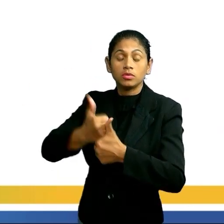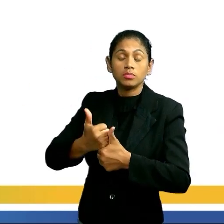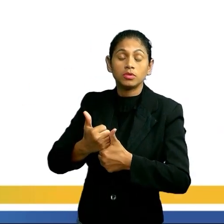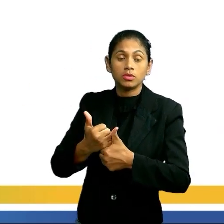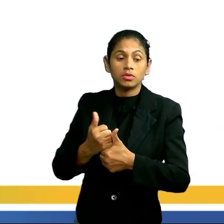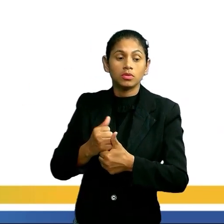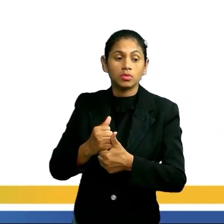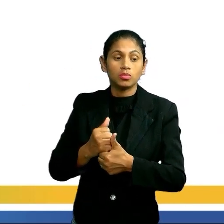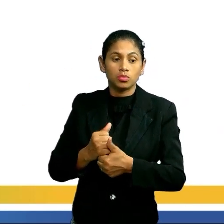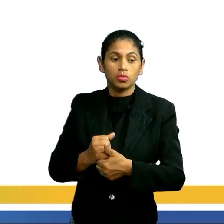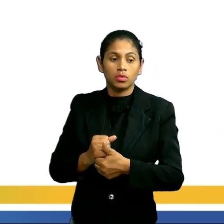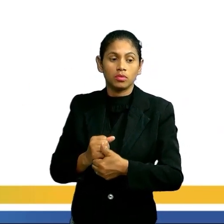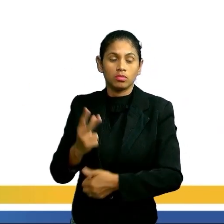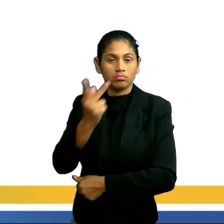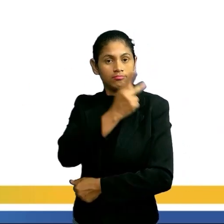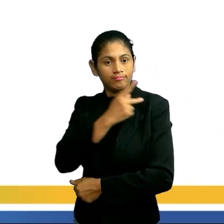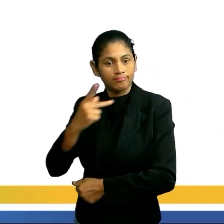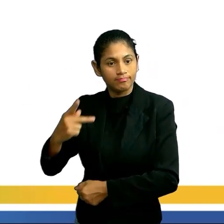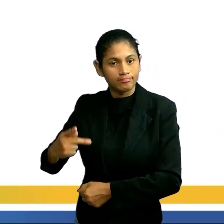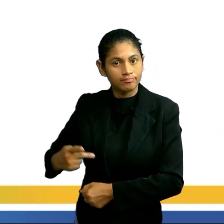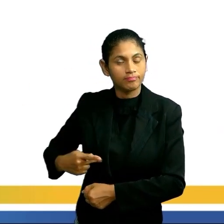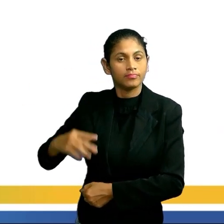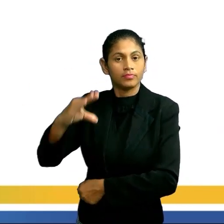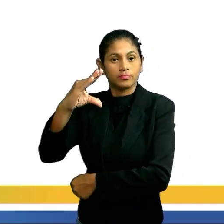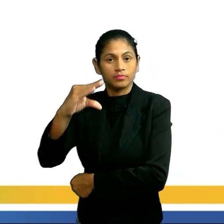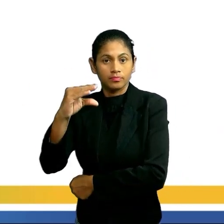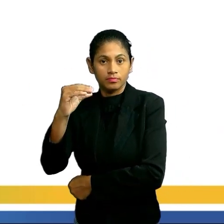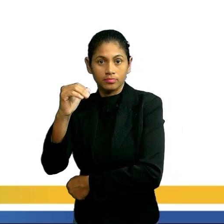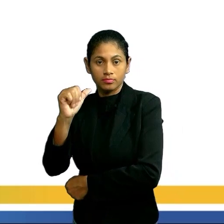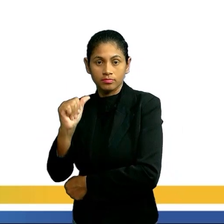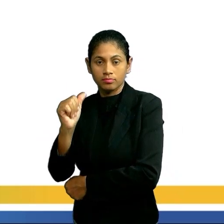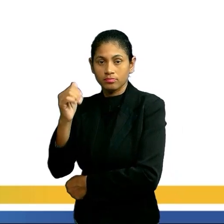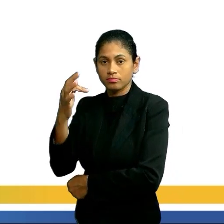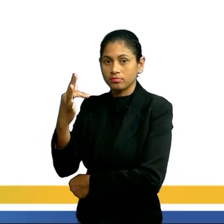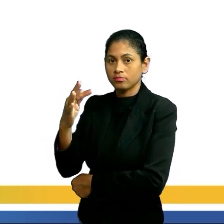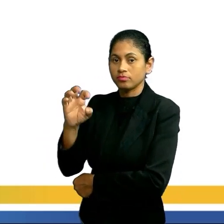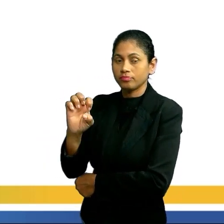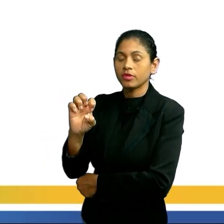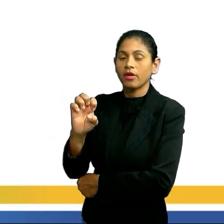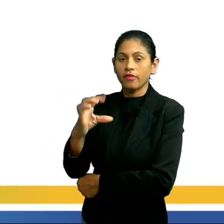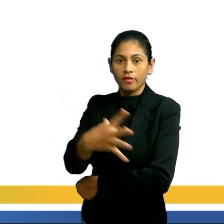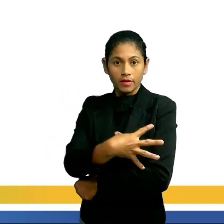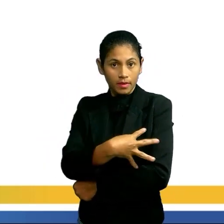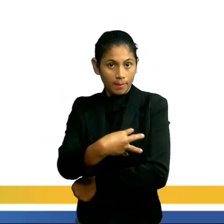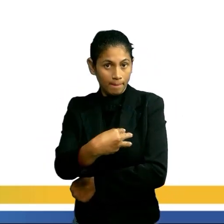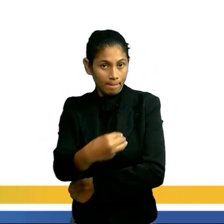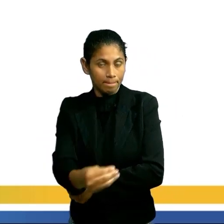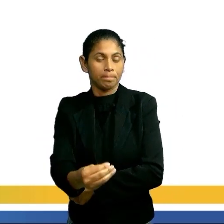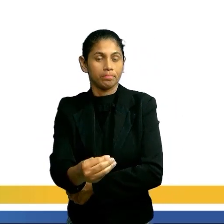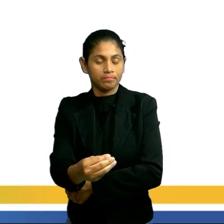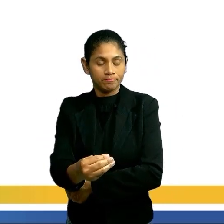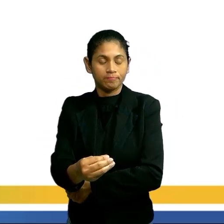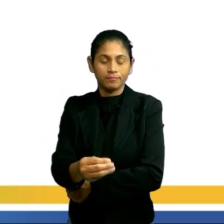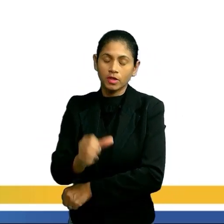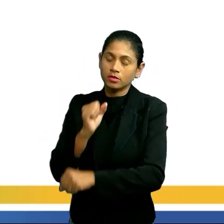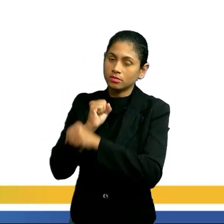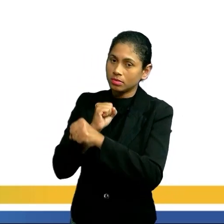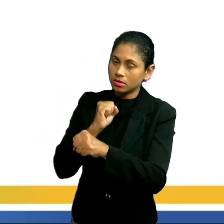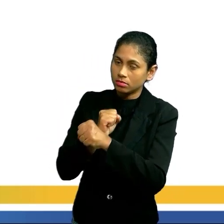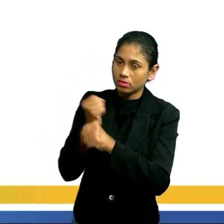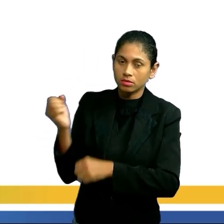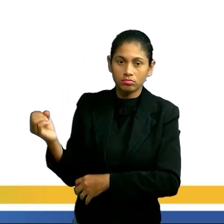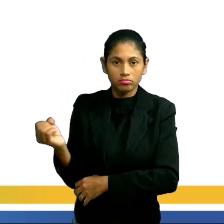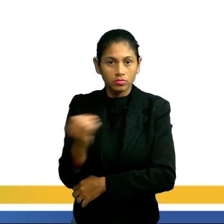pressões que ele estava sofrendo, né, acaba se afastando da presidência e que aguarde uma nova eleição de um